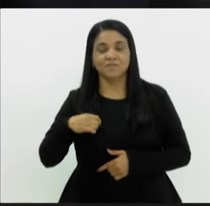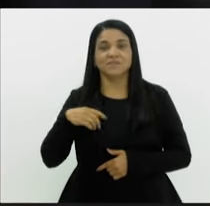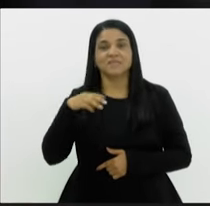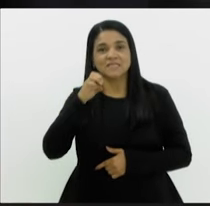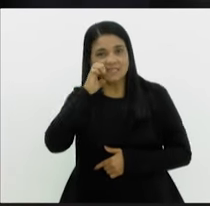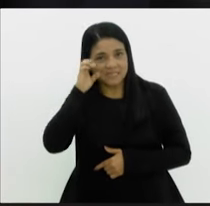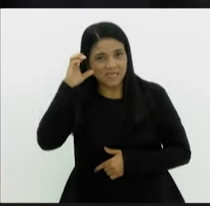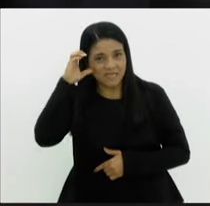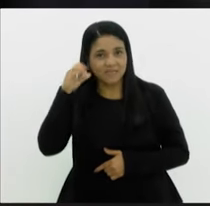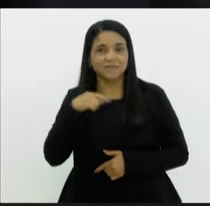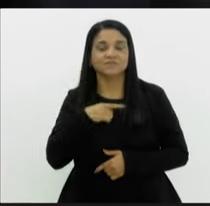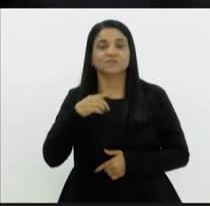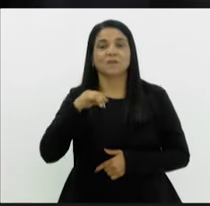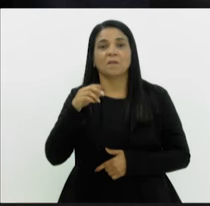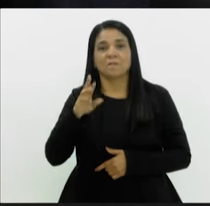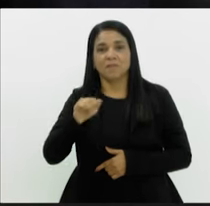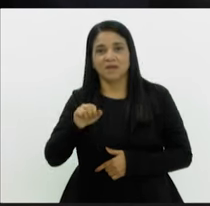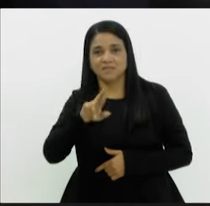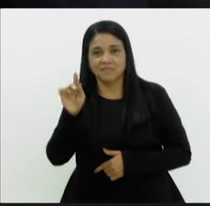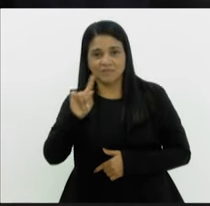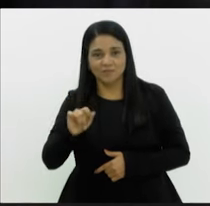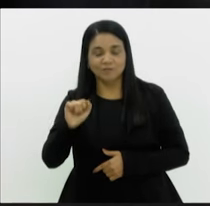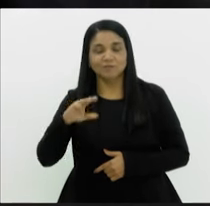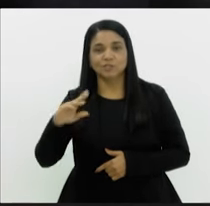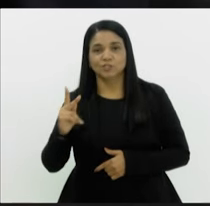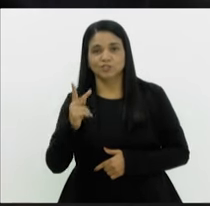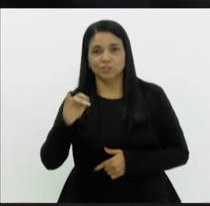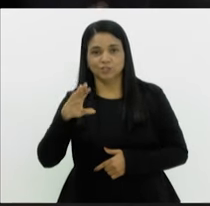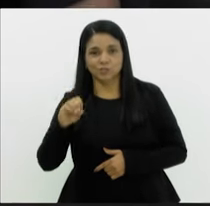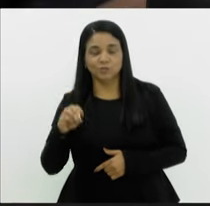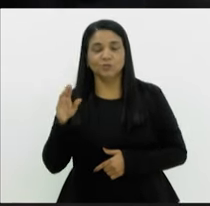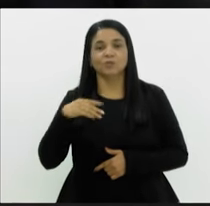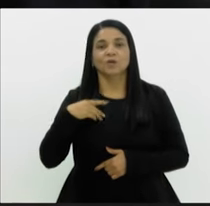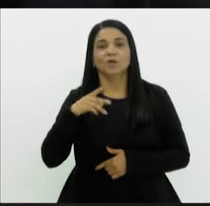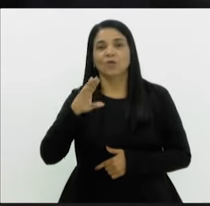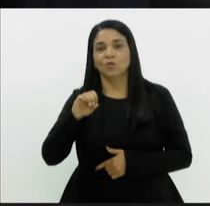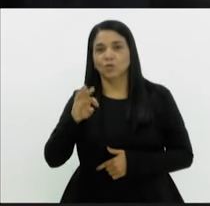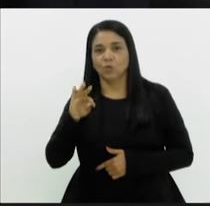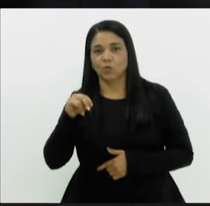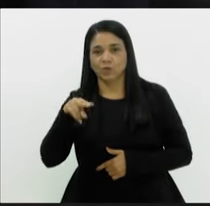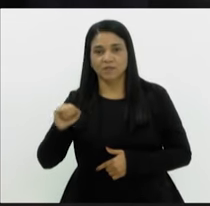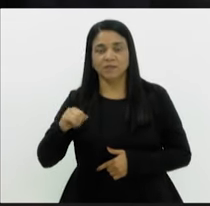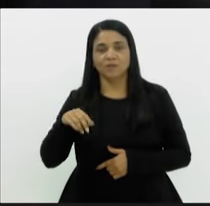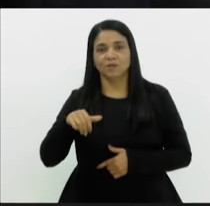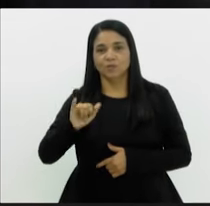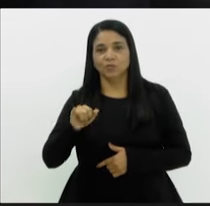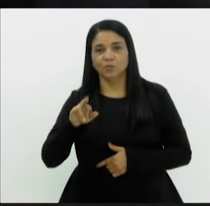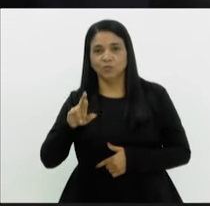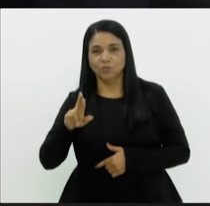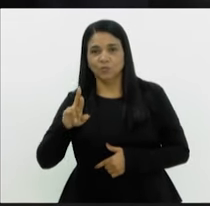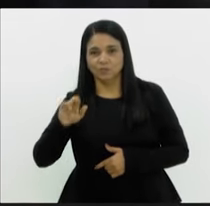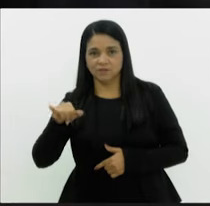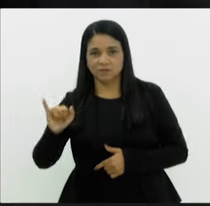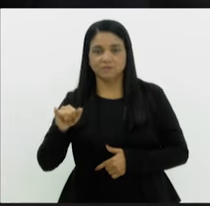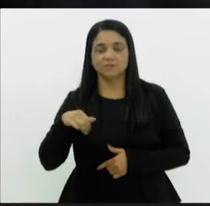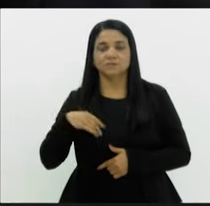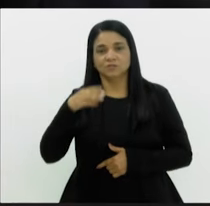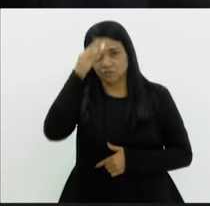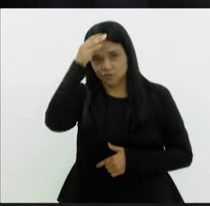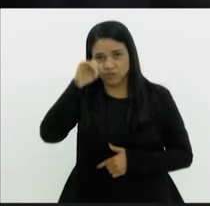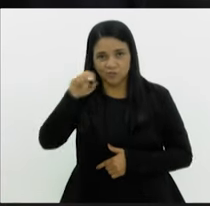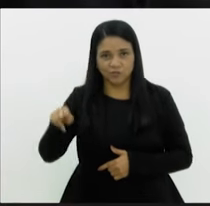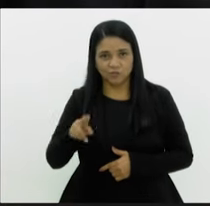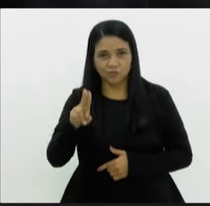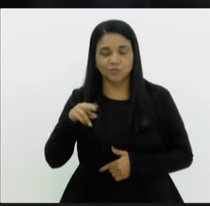Brazão, Luiz Paulo, Chico Machado, Otônia de Paula Pai, Yuri, Renato Machado, Tia Ju,